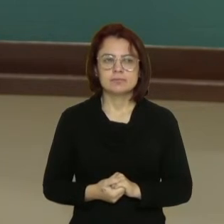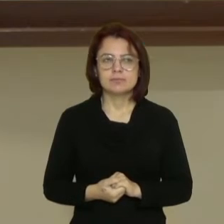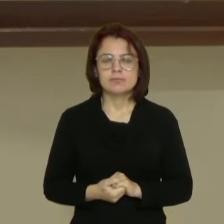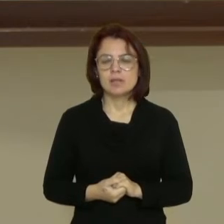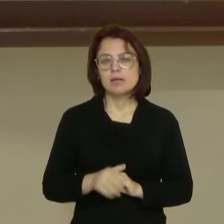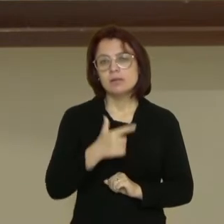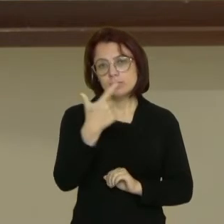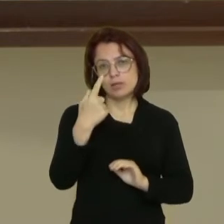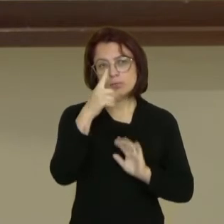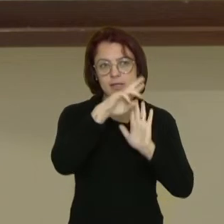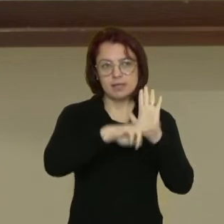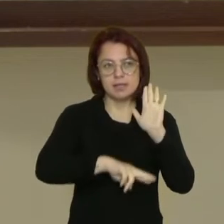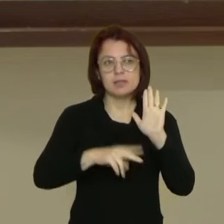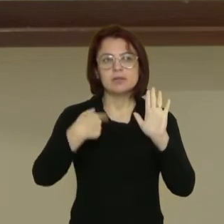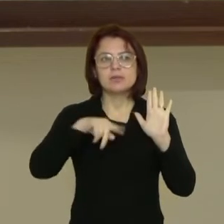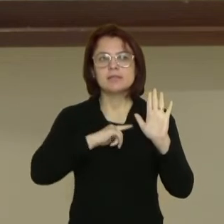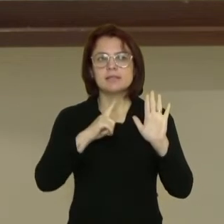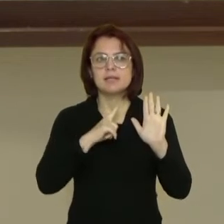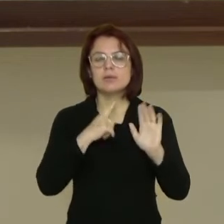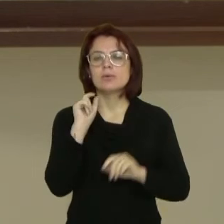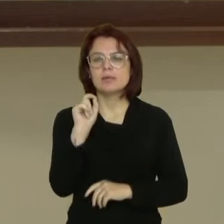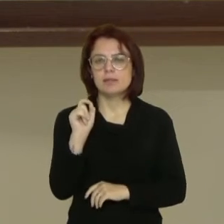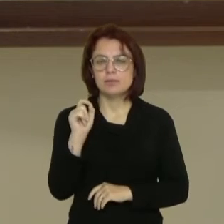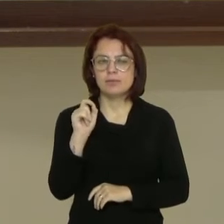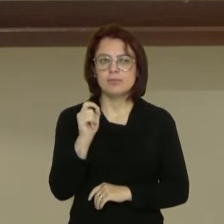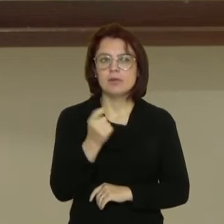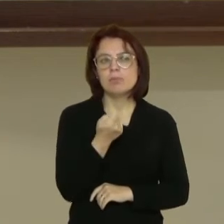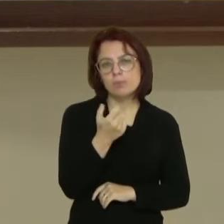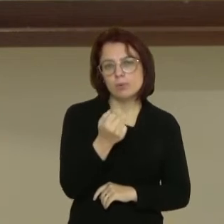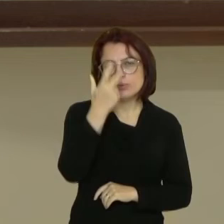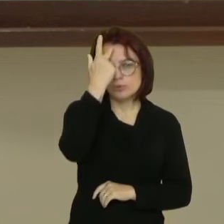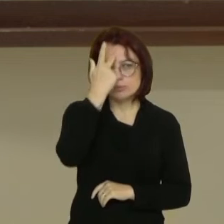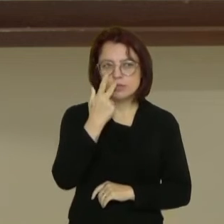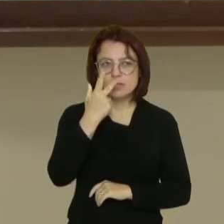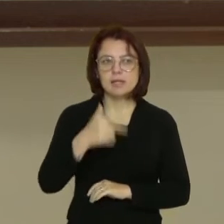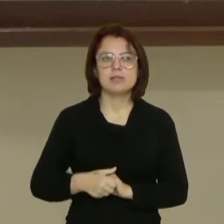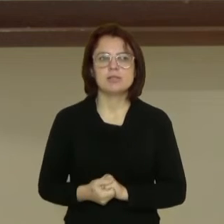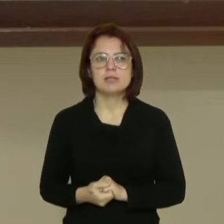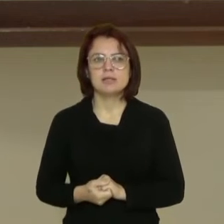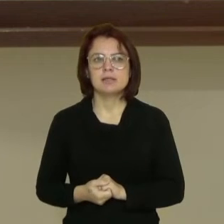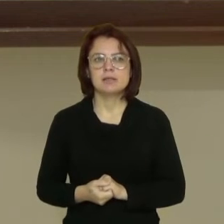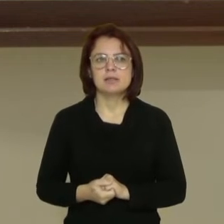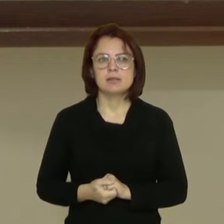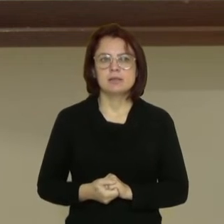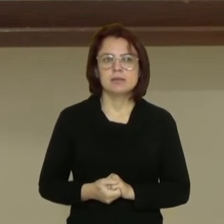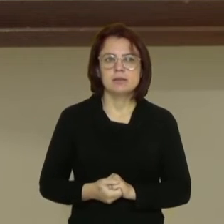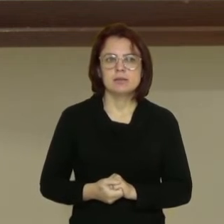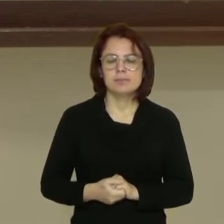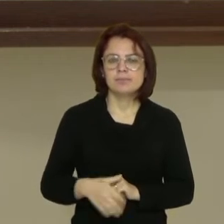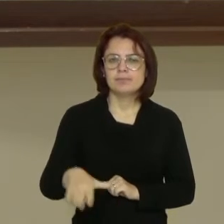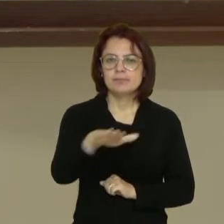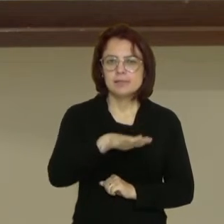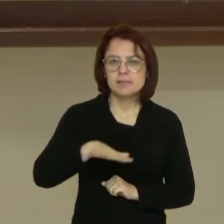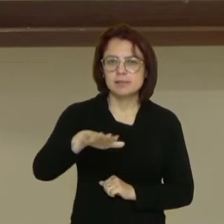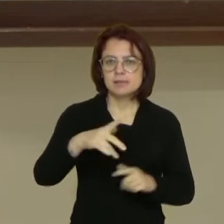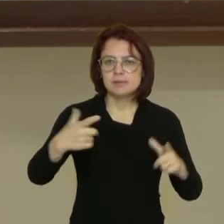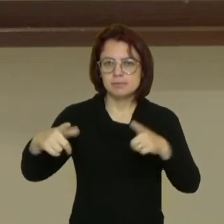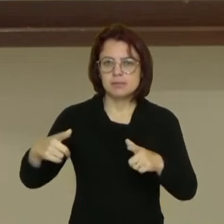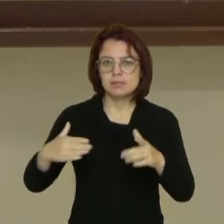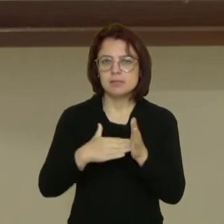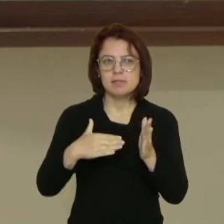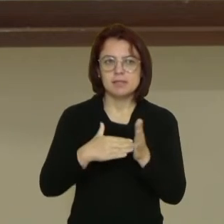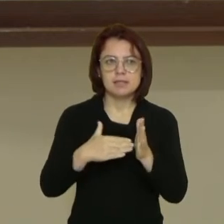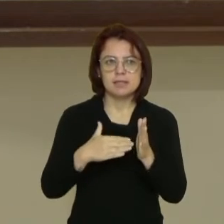uma regra, o que eu tenho? Eu tenho no conto poucos personagens, um espaço ou cenário